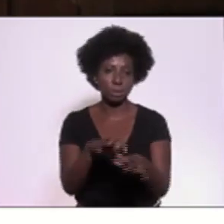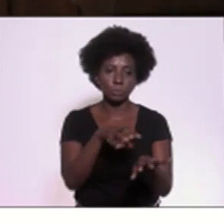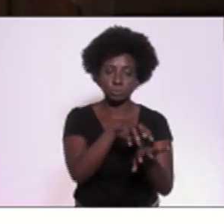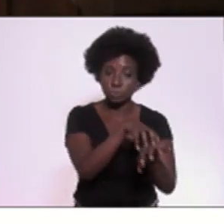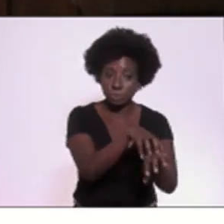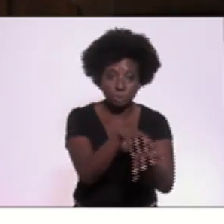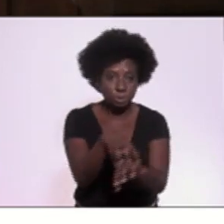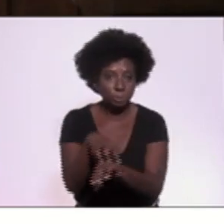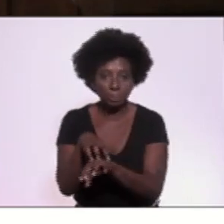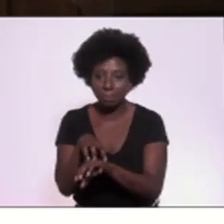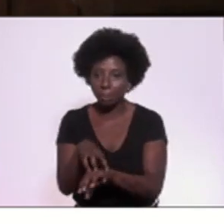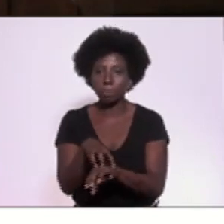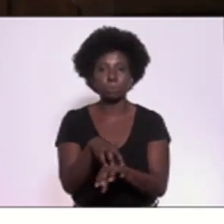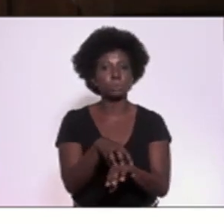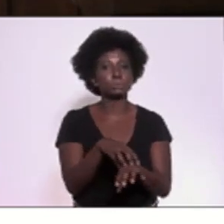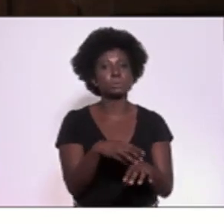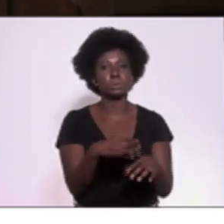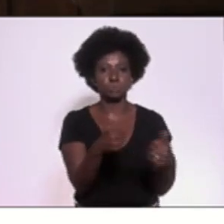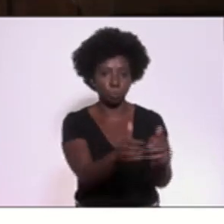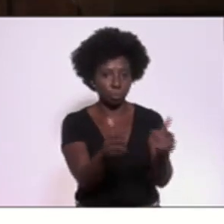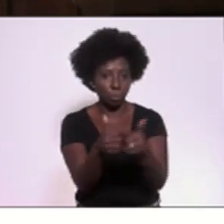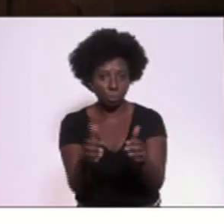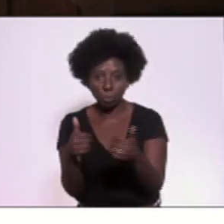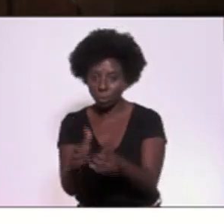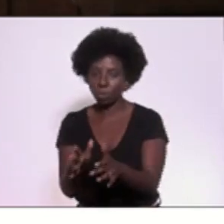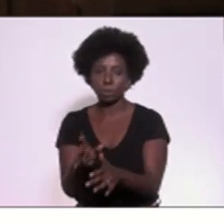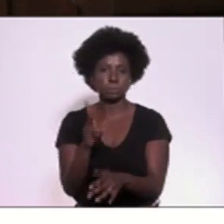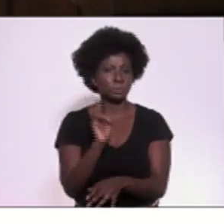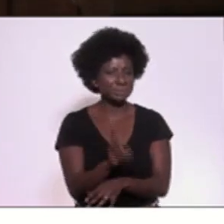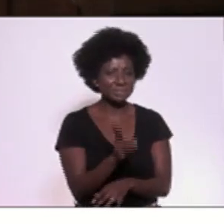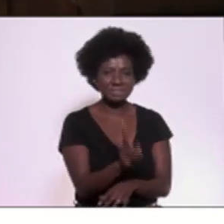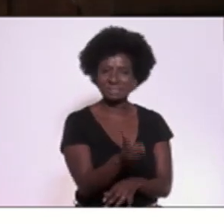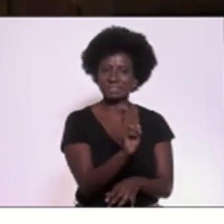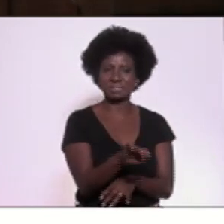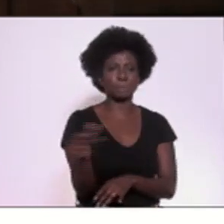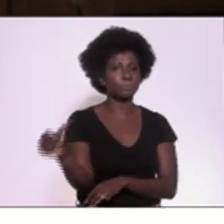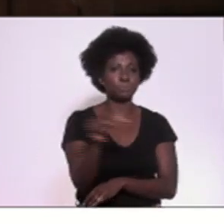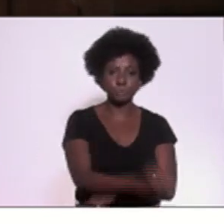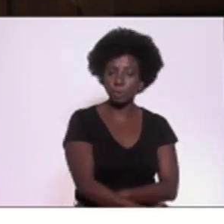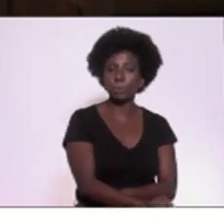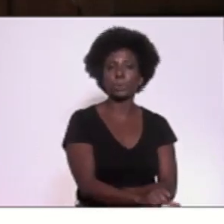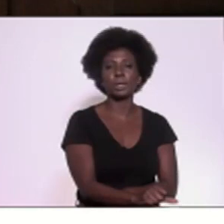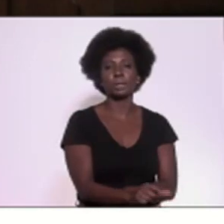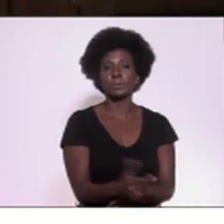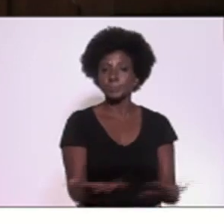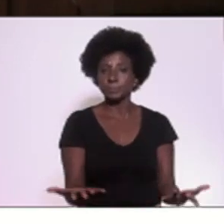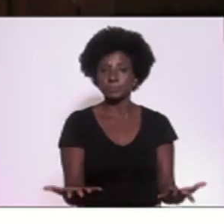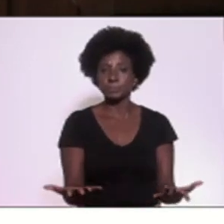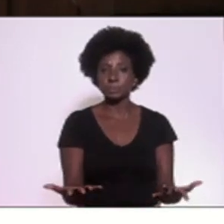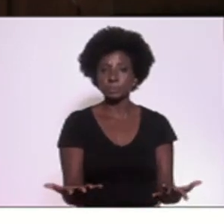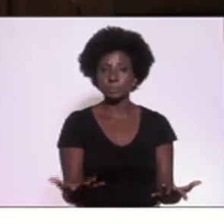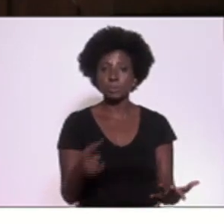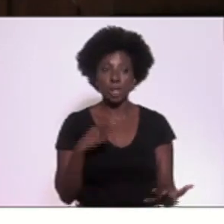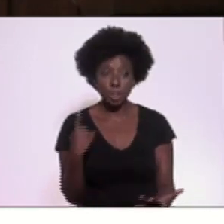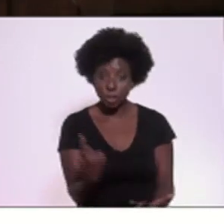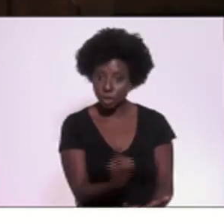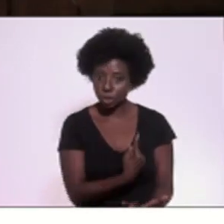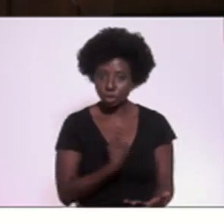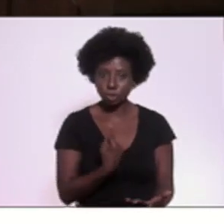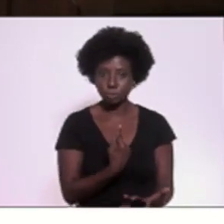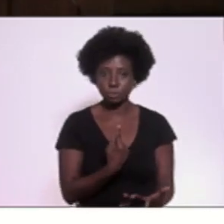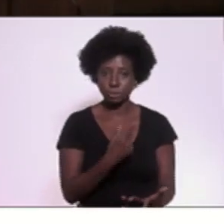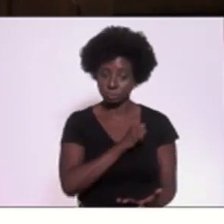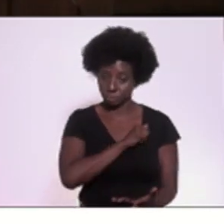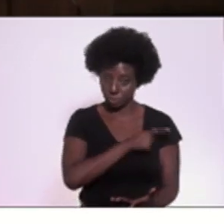que faça vazão para a cidade poder chegar em Niterói, chegar no Rio de Janeiro, chegar na Baixada Fluminense. Nós somos